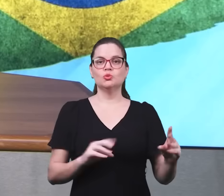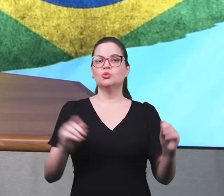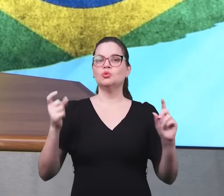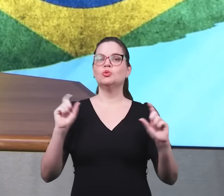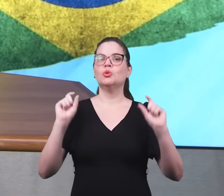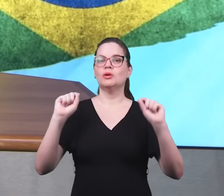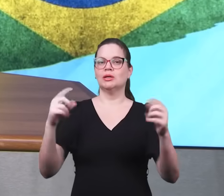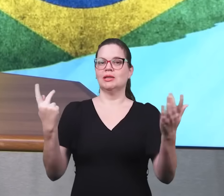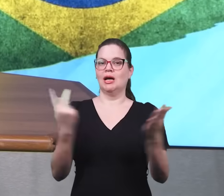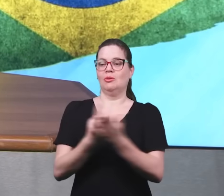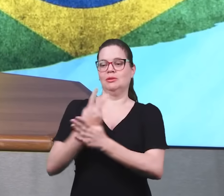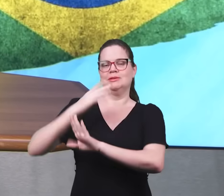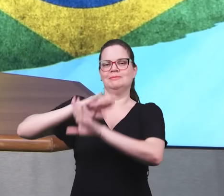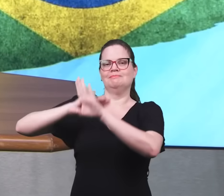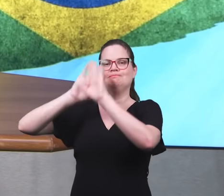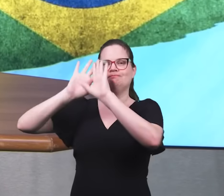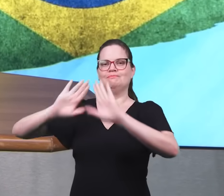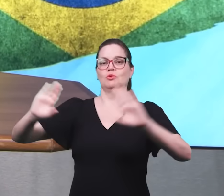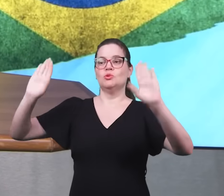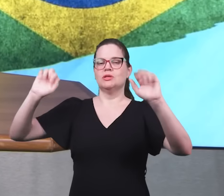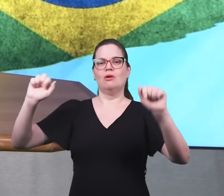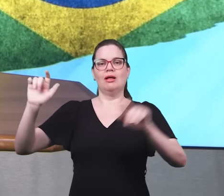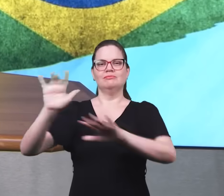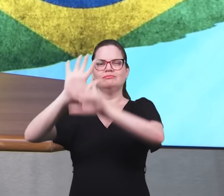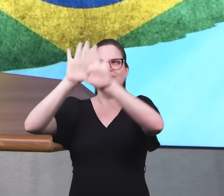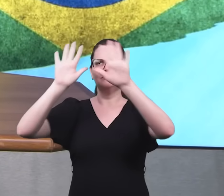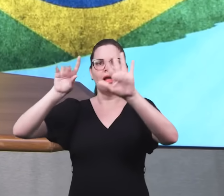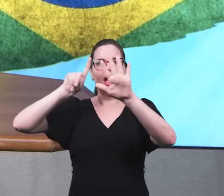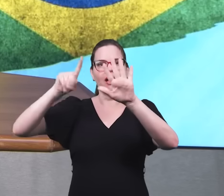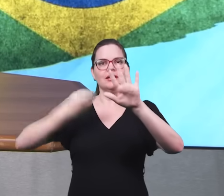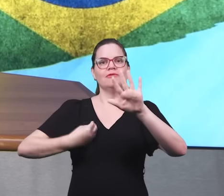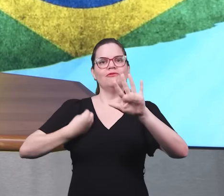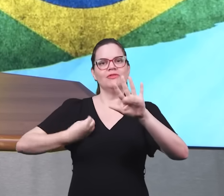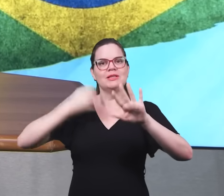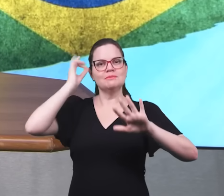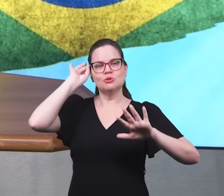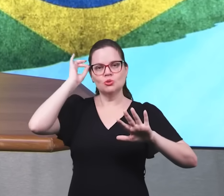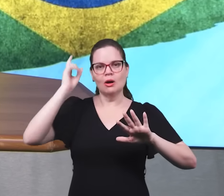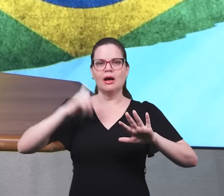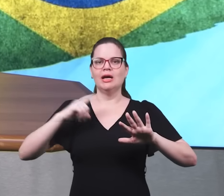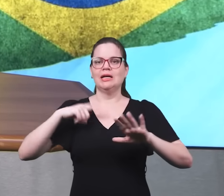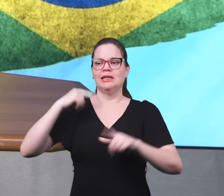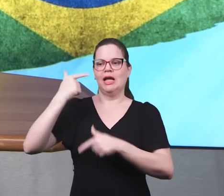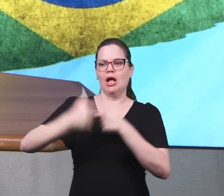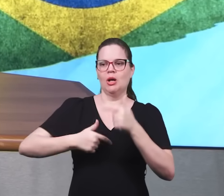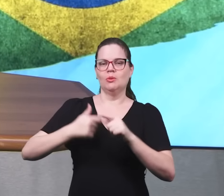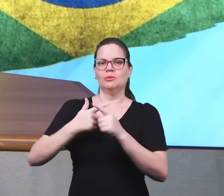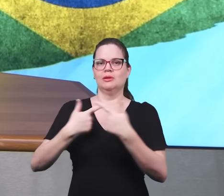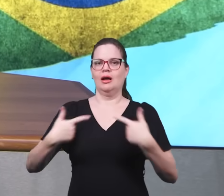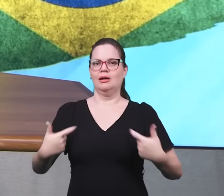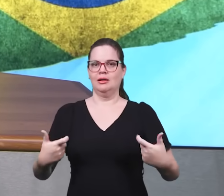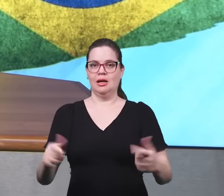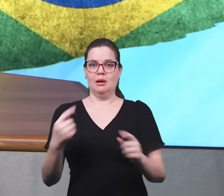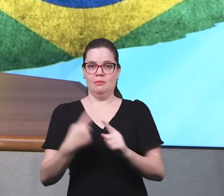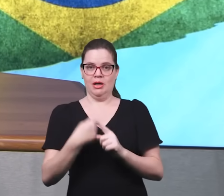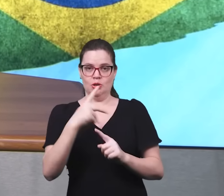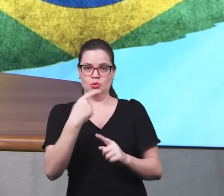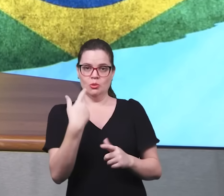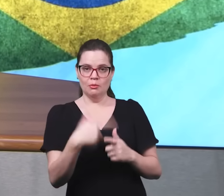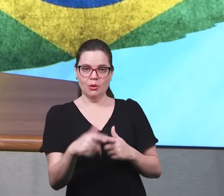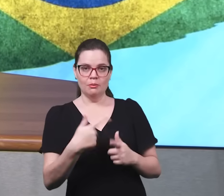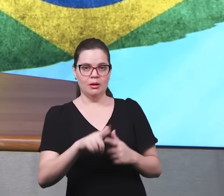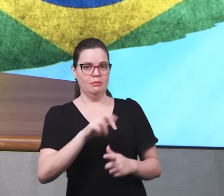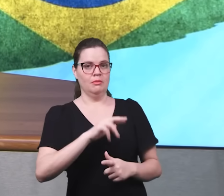lugares celestiais, onde está a nossa guerra, onde está a sua batalha. A sua luta não é contra o seu irmão, contra o seu amigo, contra